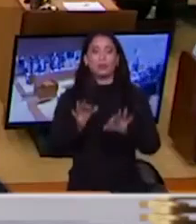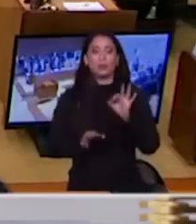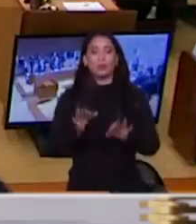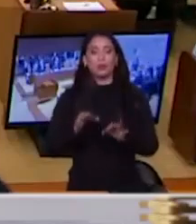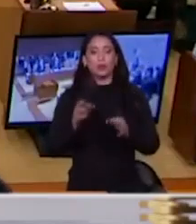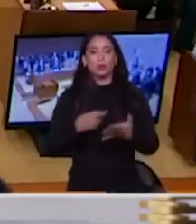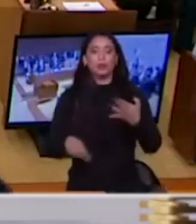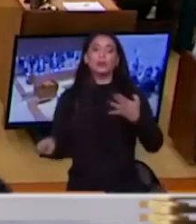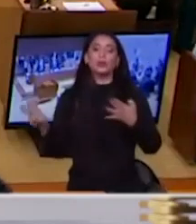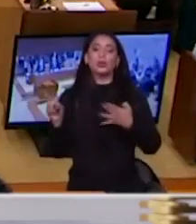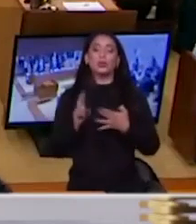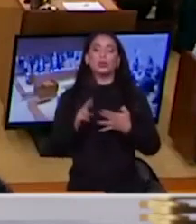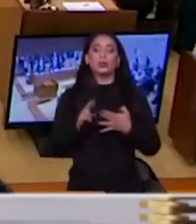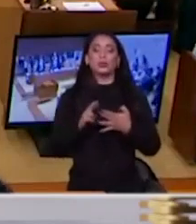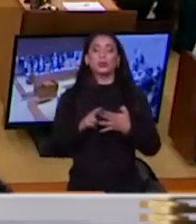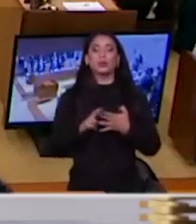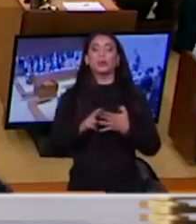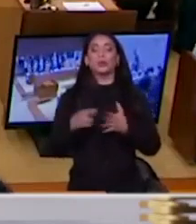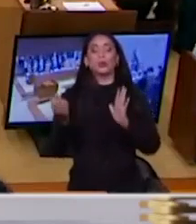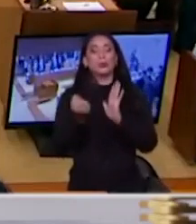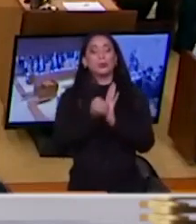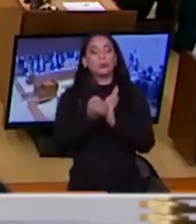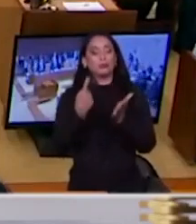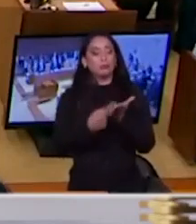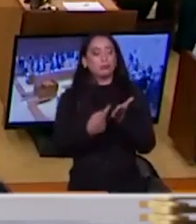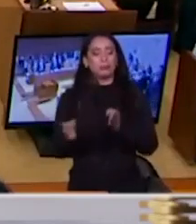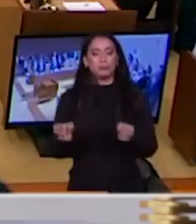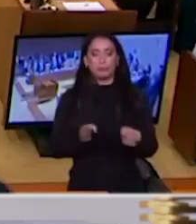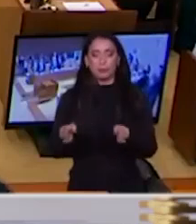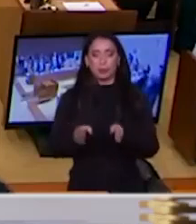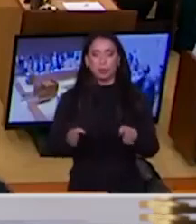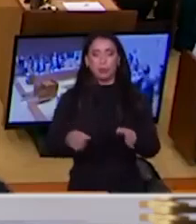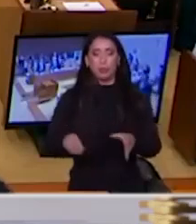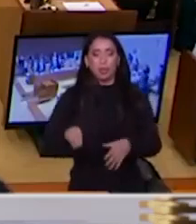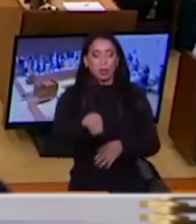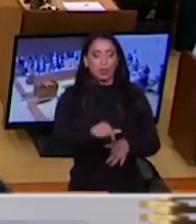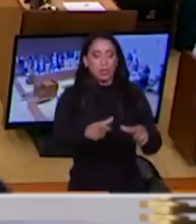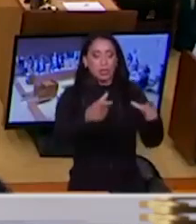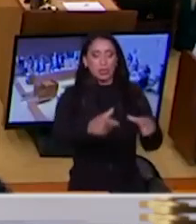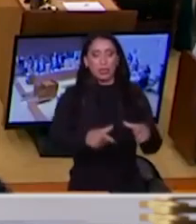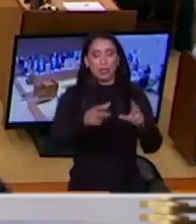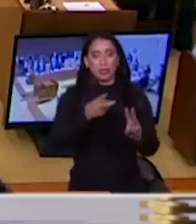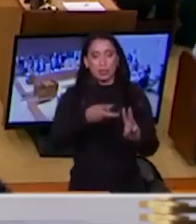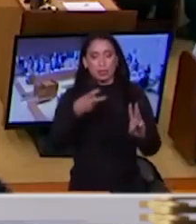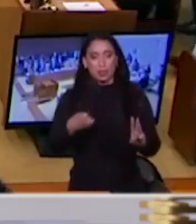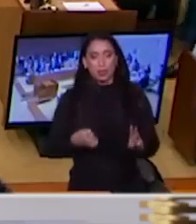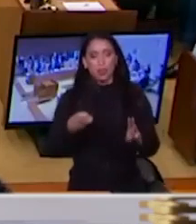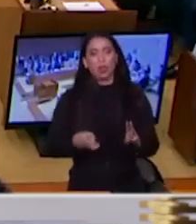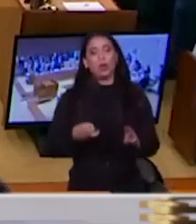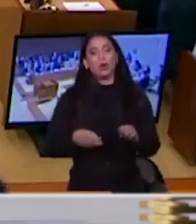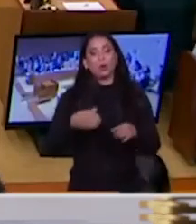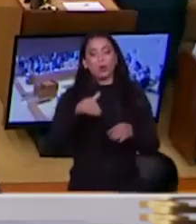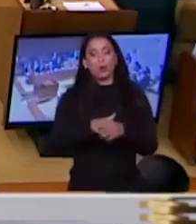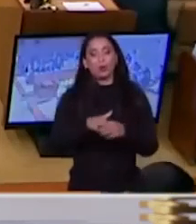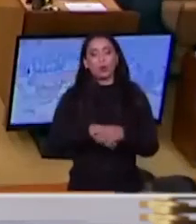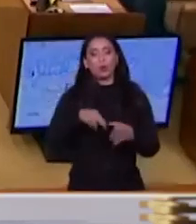judiciais. Então, sempre que o Poder Judiciário é provocado, ele tem que se manifestar. Talvez a questão seria outra.